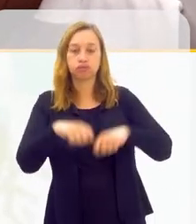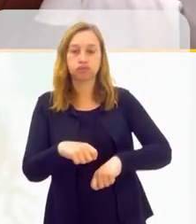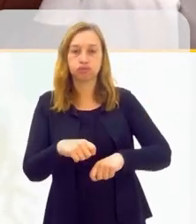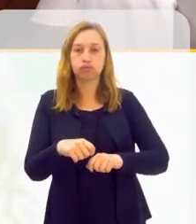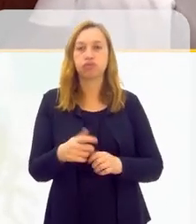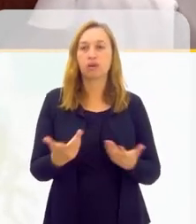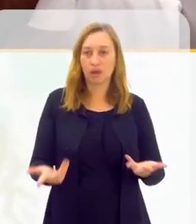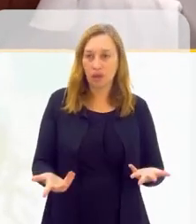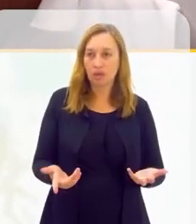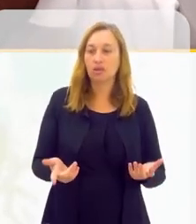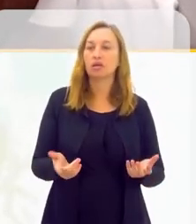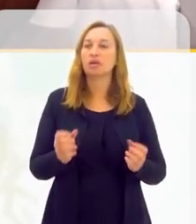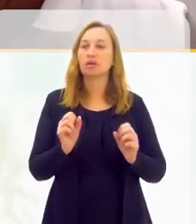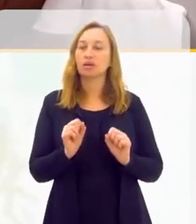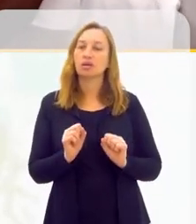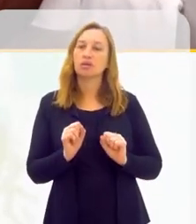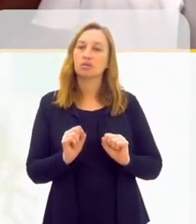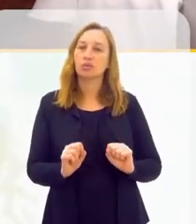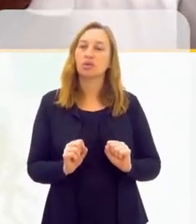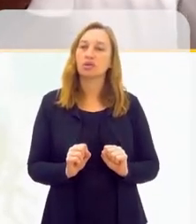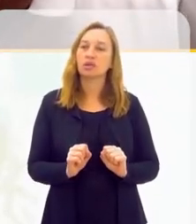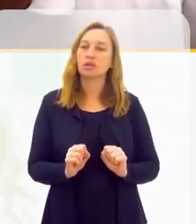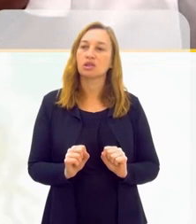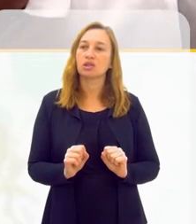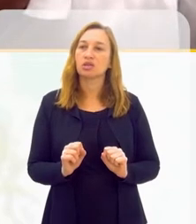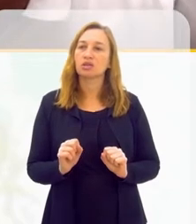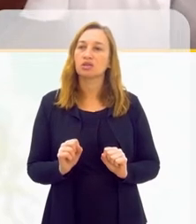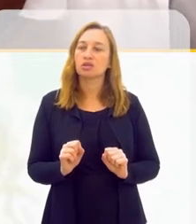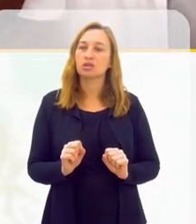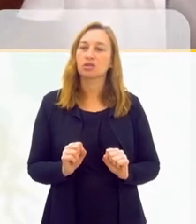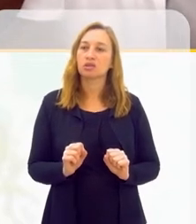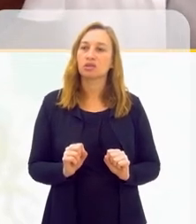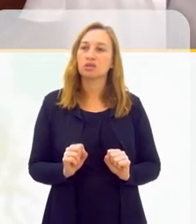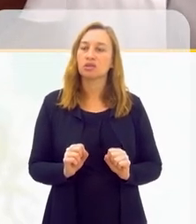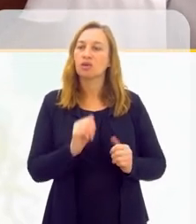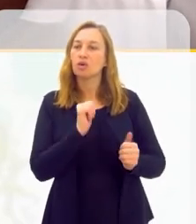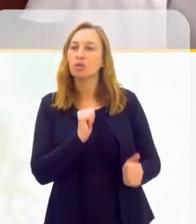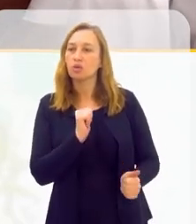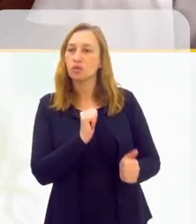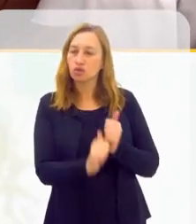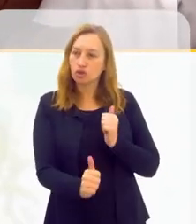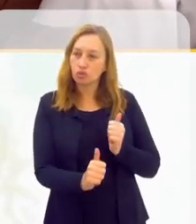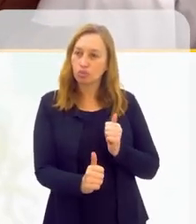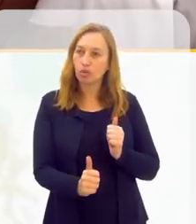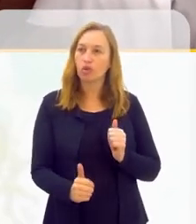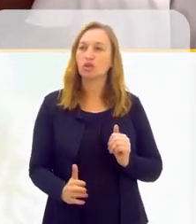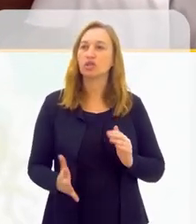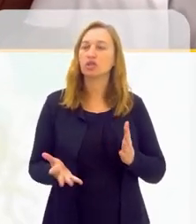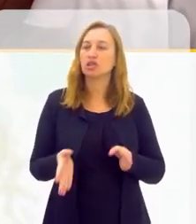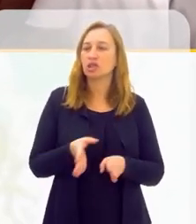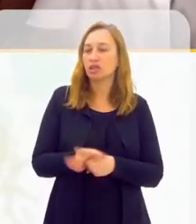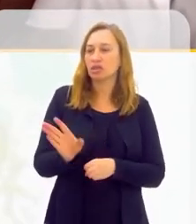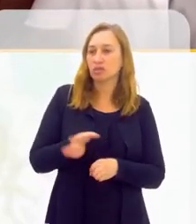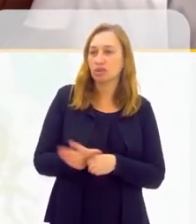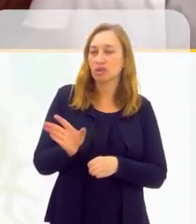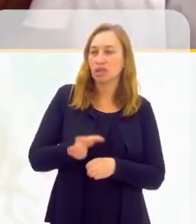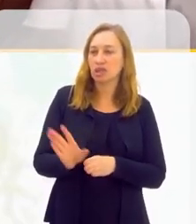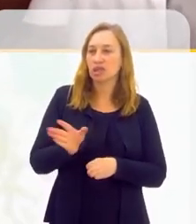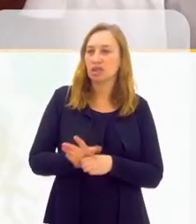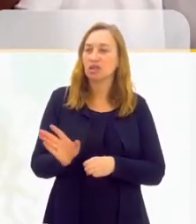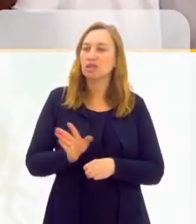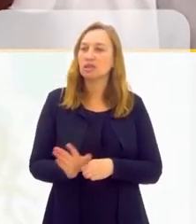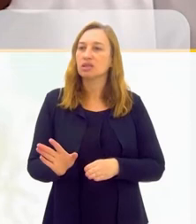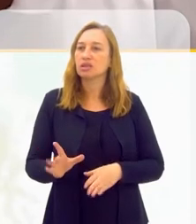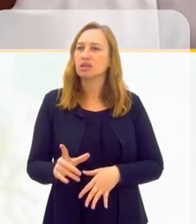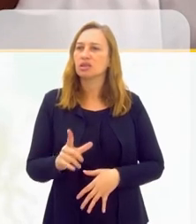capacidade de empreendedor, de ser proativo, tudo isso. Nós, na licenciatura de Desporto e Bem-Estar, na Escola Superior de Educação e Ciências